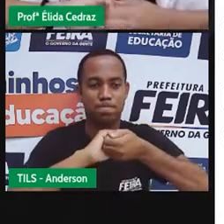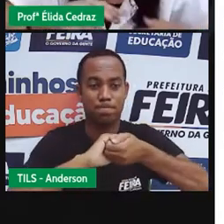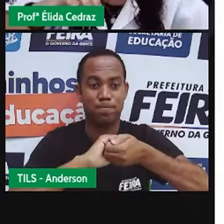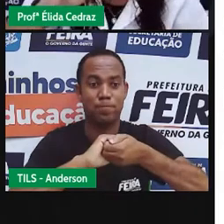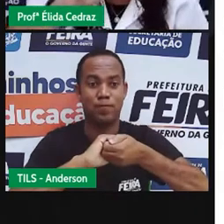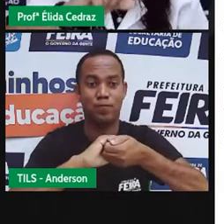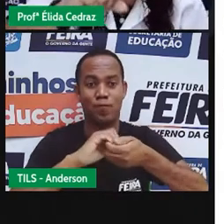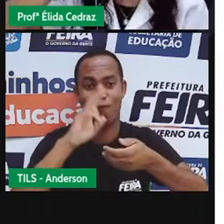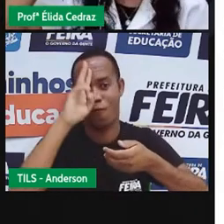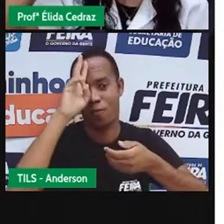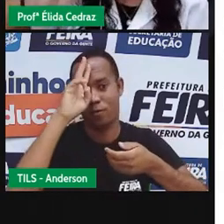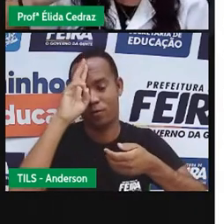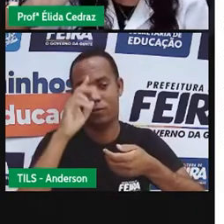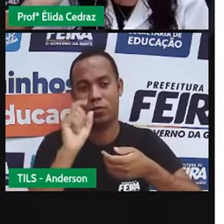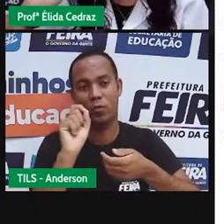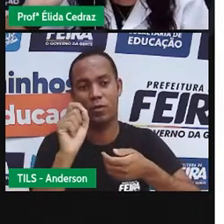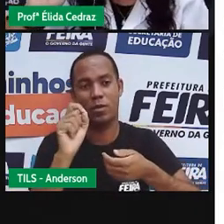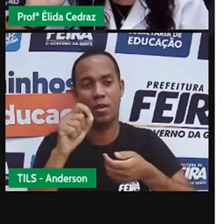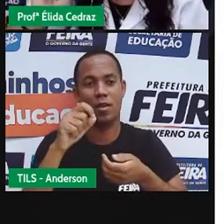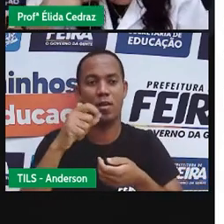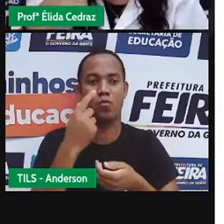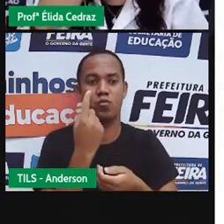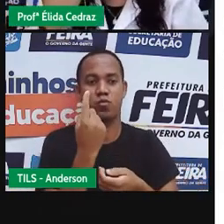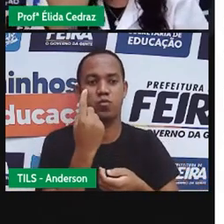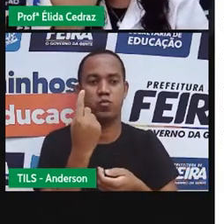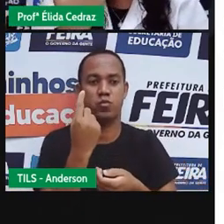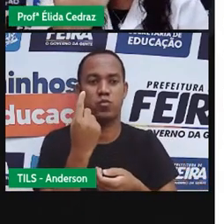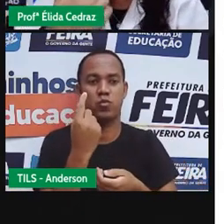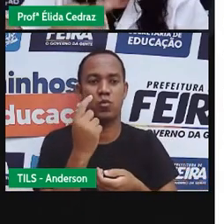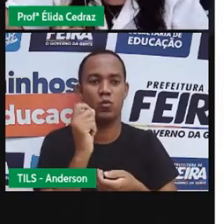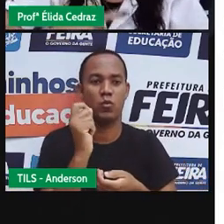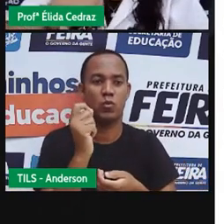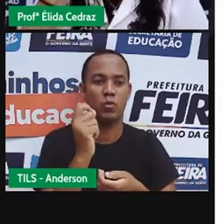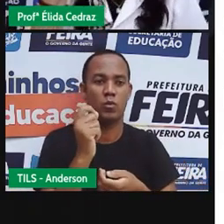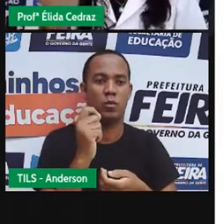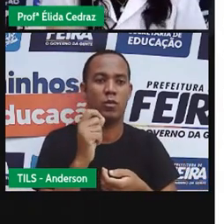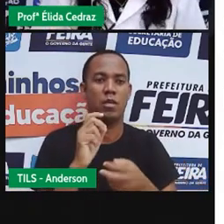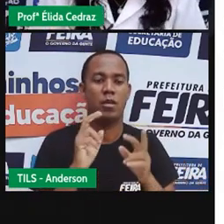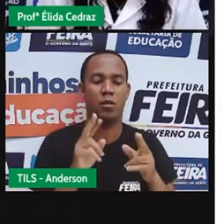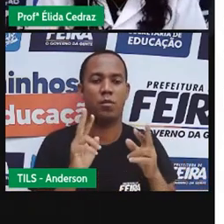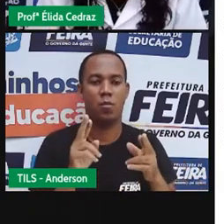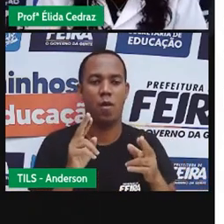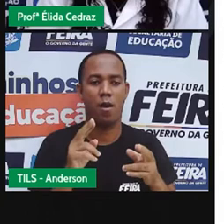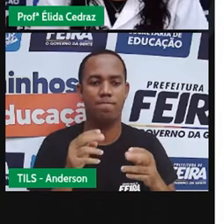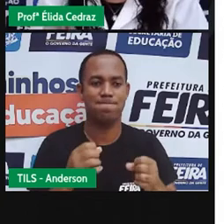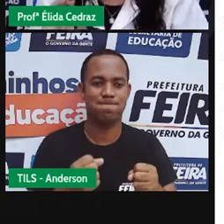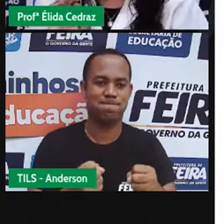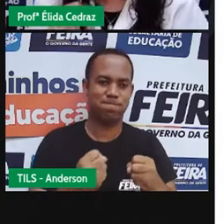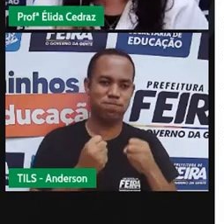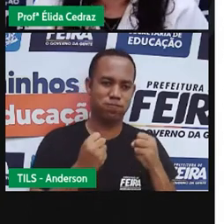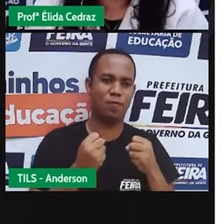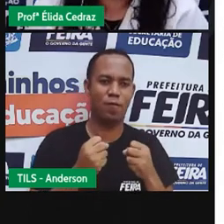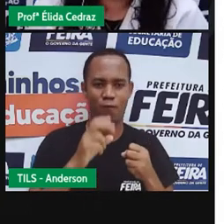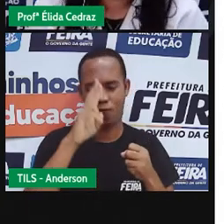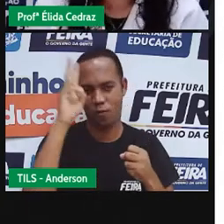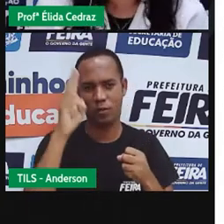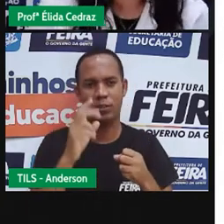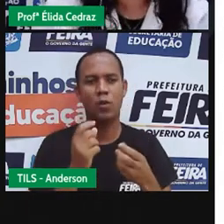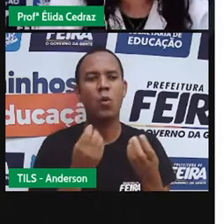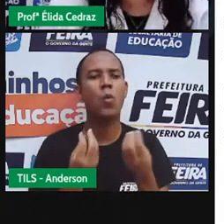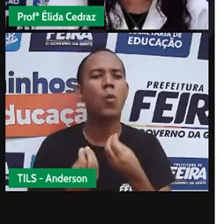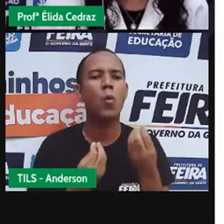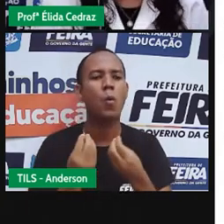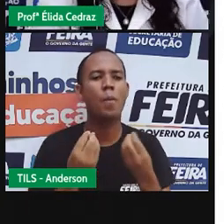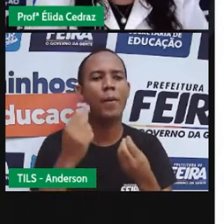bem grudadinha. A que vai ficar em pé é nomeada de colhedora de mandioca. A ideia